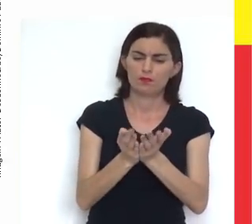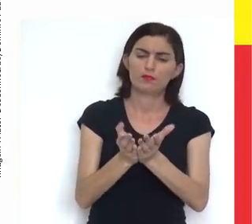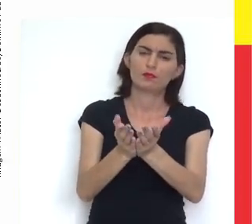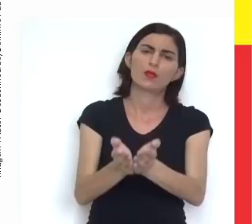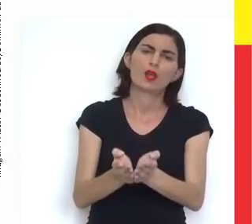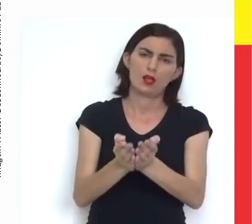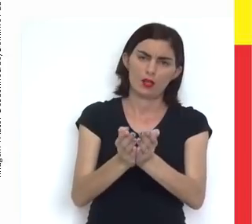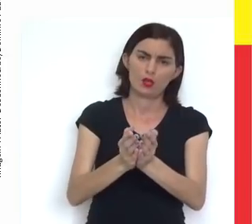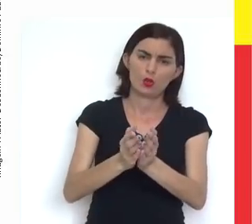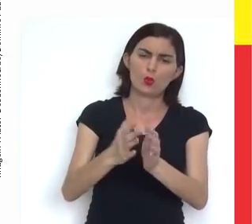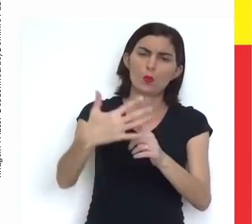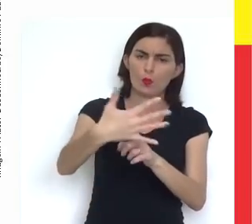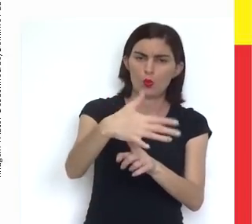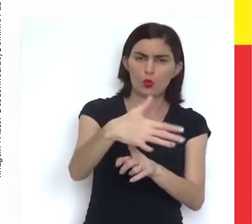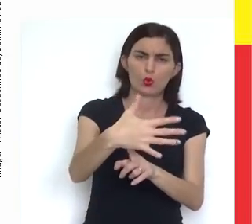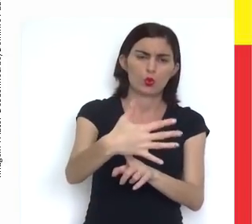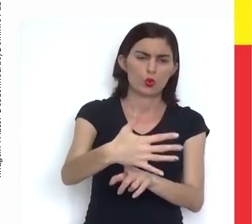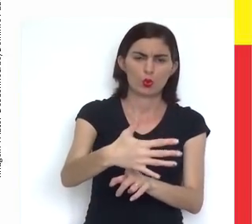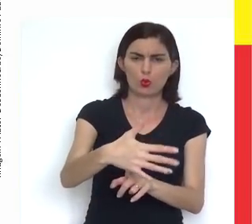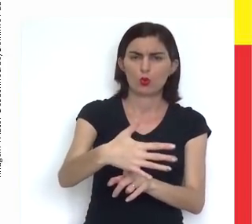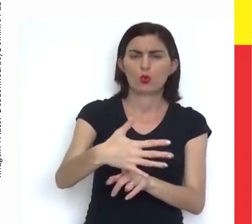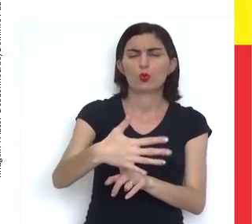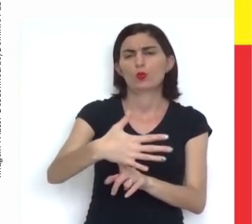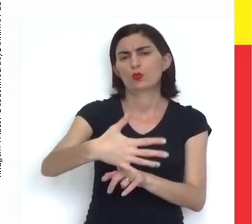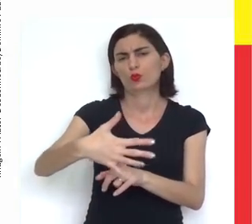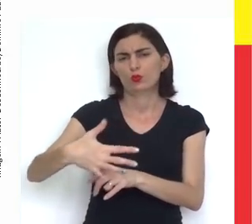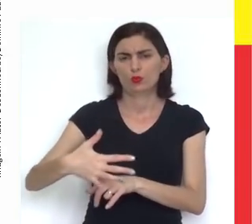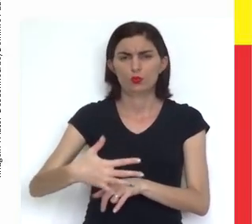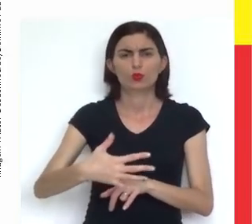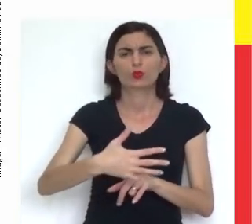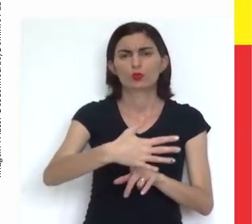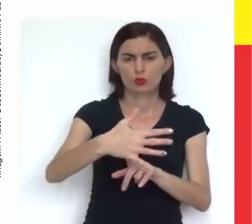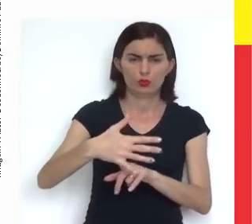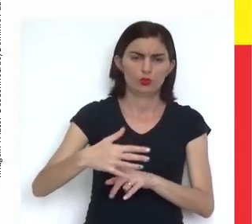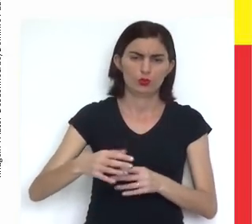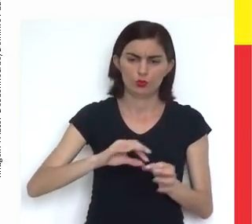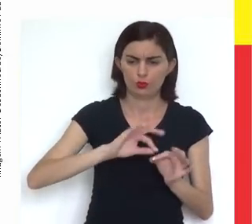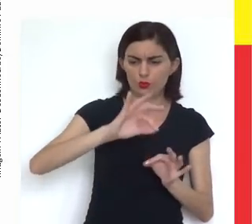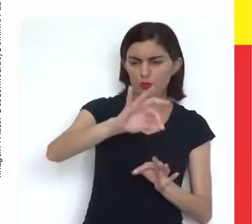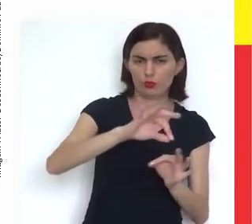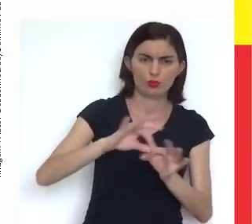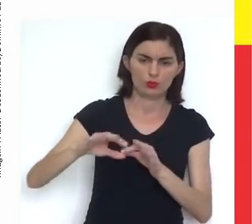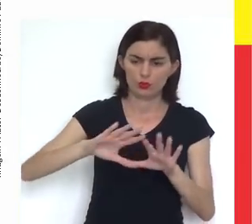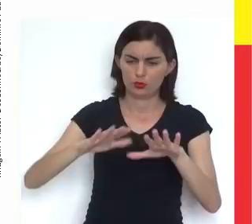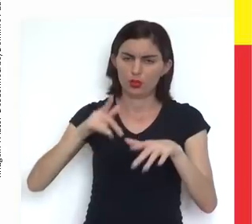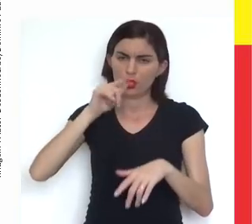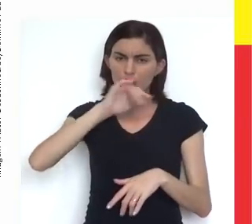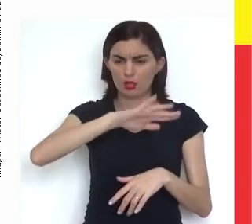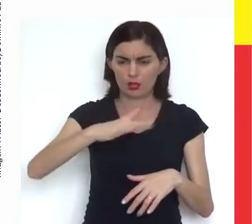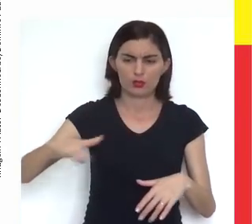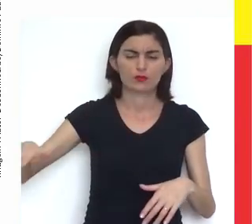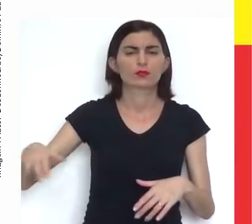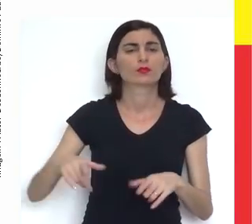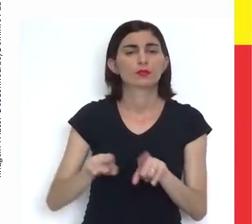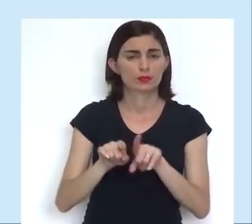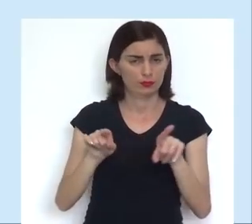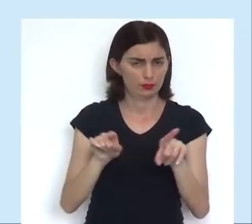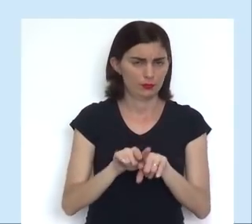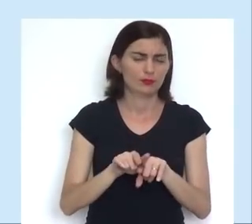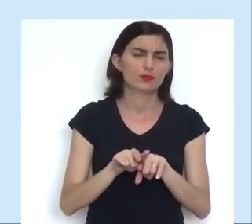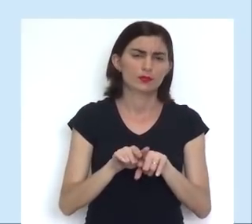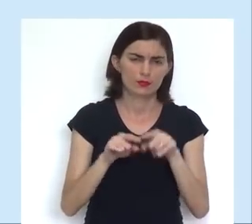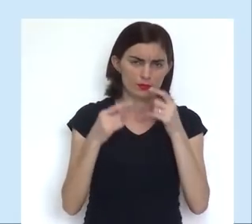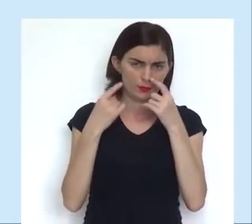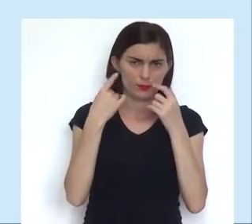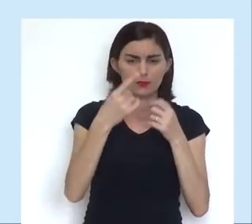barco mais a motor, né? Utilização de tração aí mecânica para se deslocar na água. Tá? Então a gente vai ver que